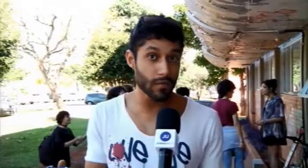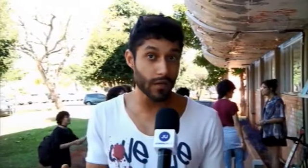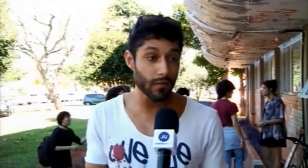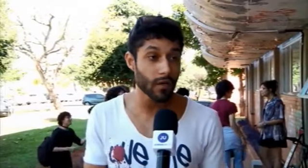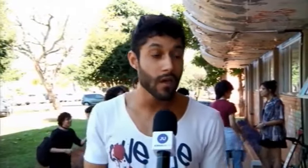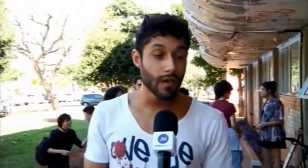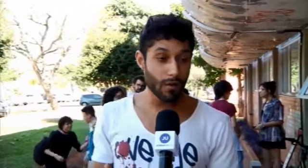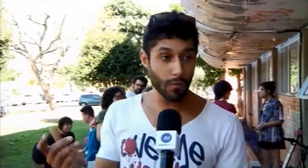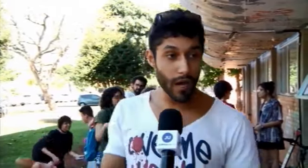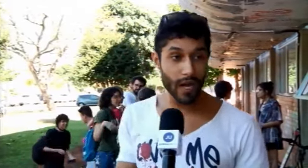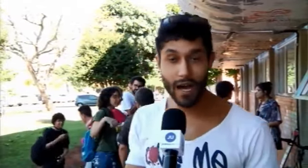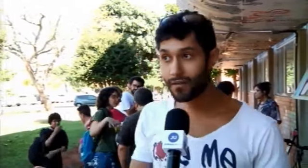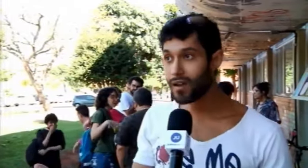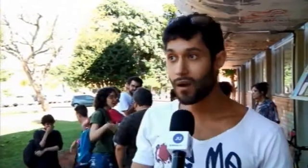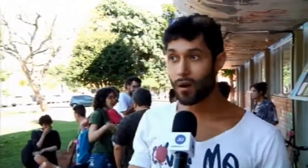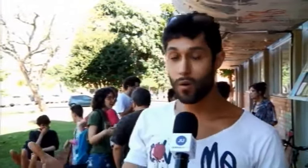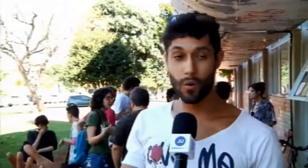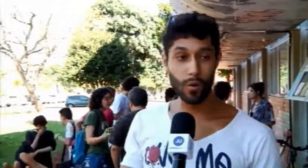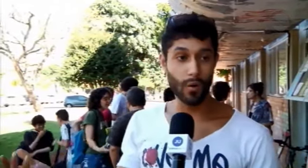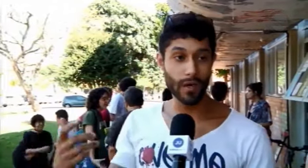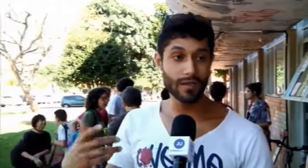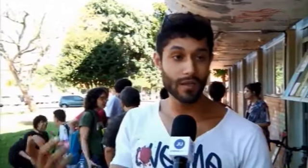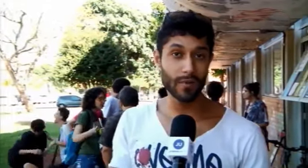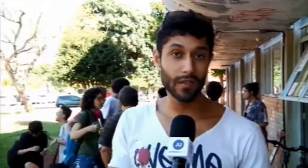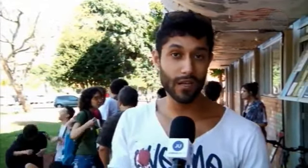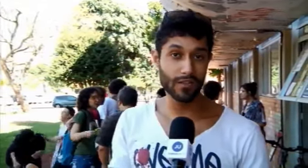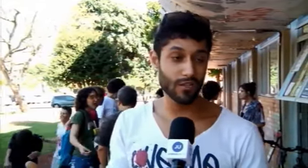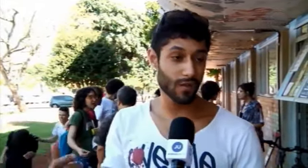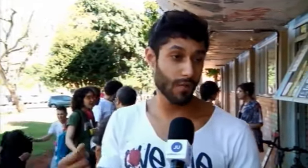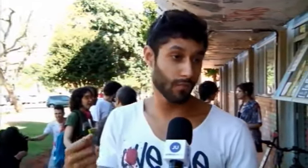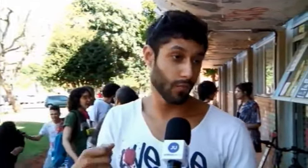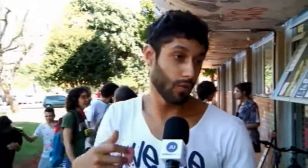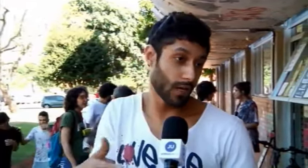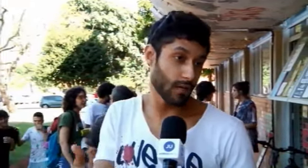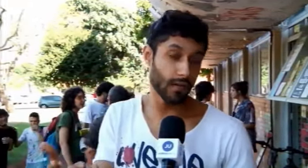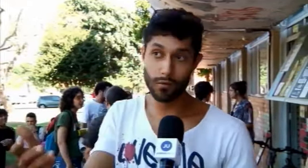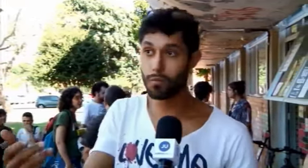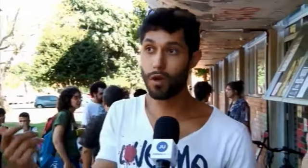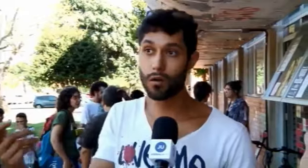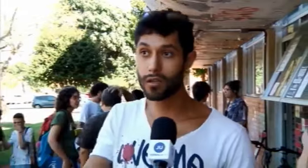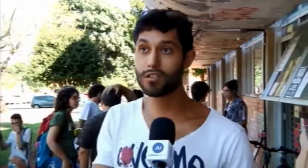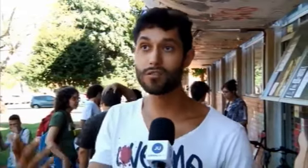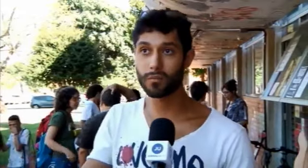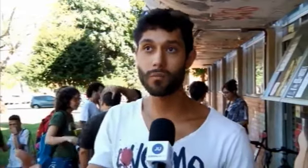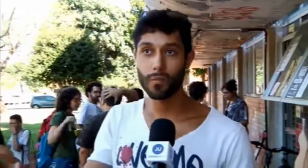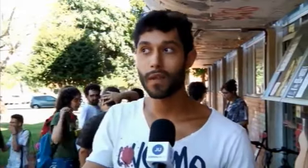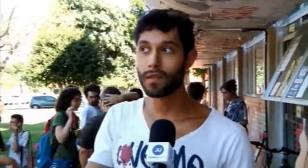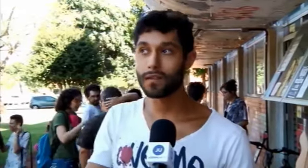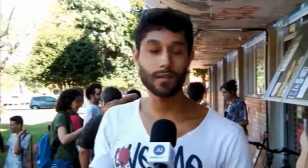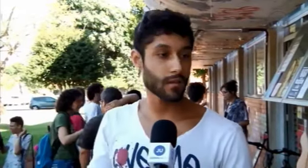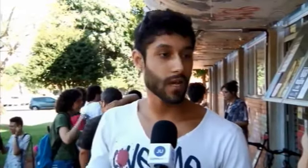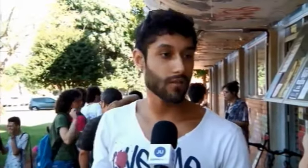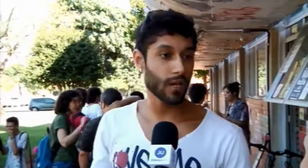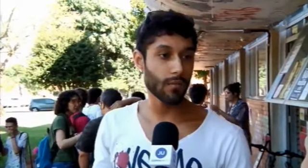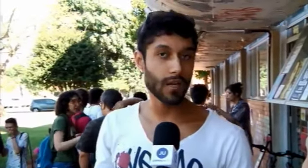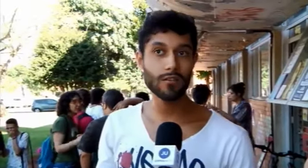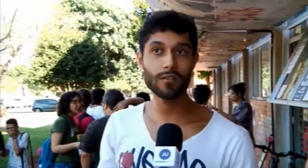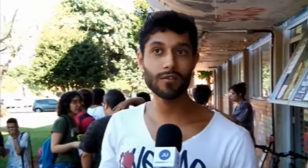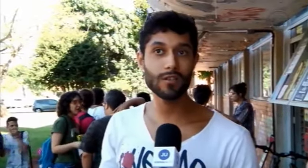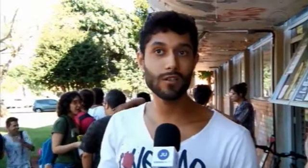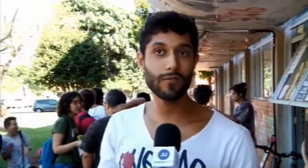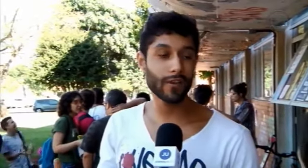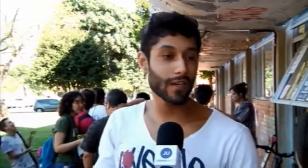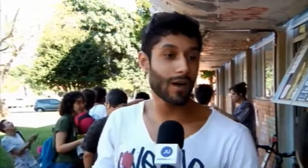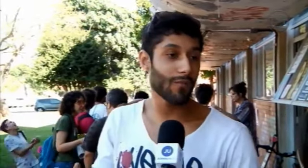devido respeito e comparar esse respeito que a gente tem aqui dentro do bloco, que a gente tenta exercitar diariamente,